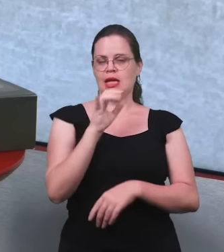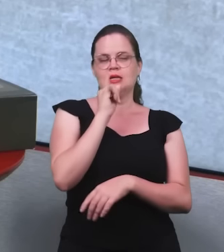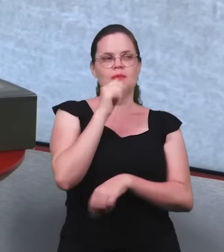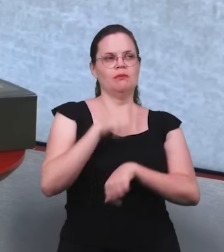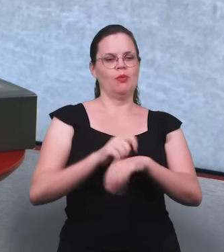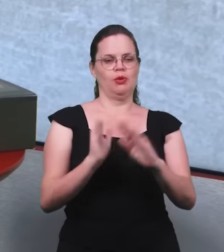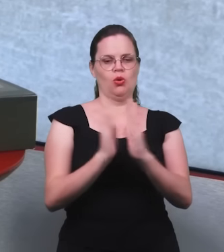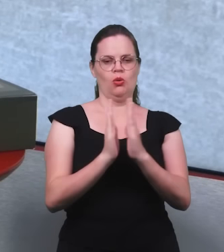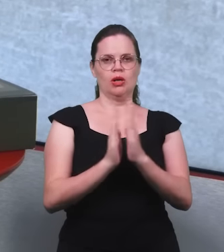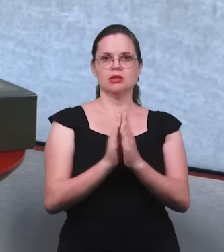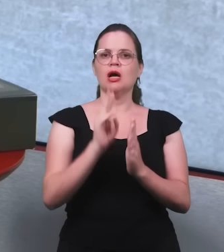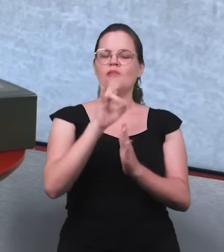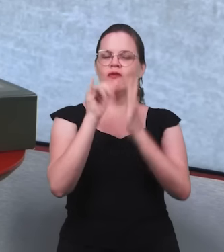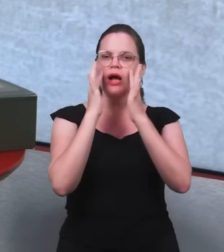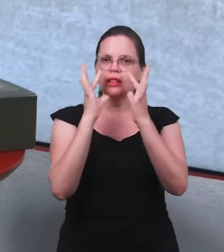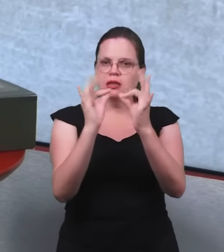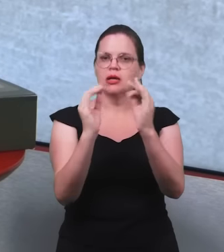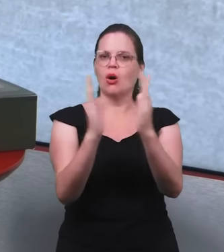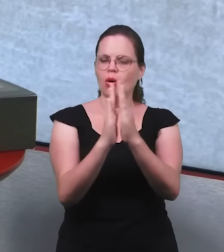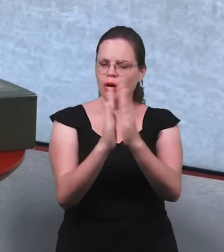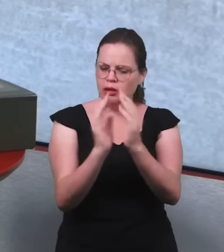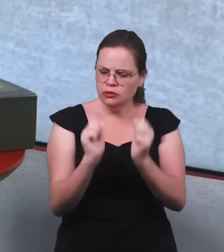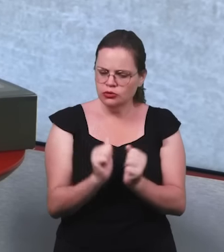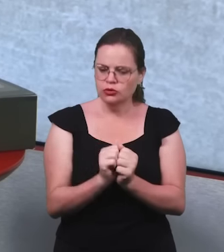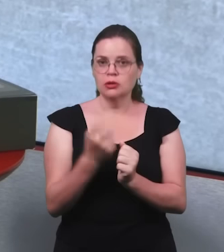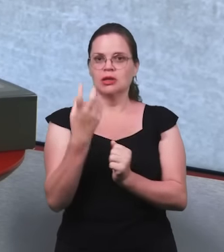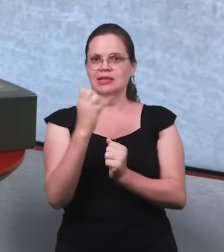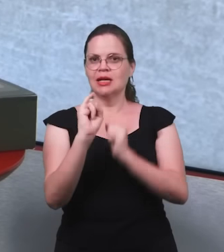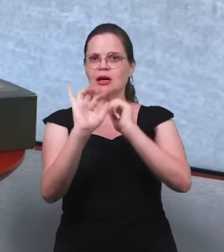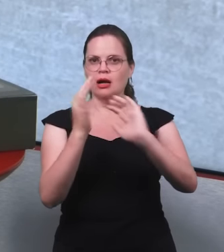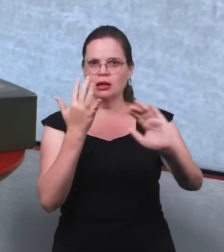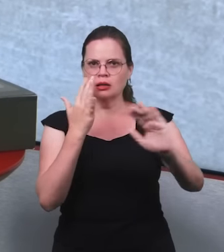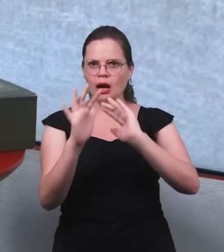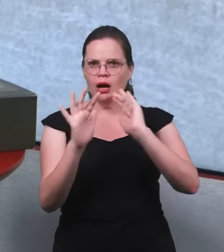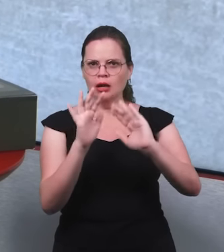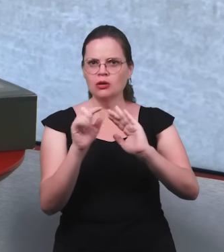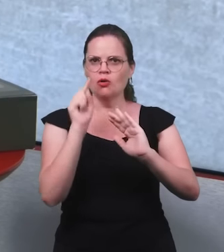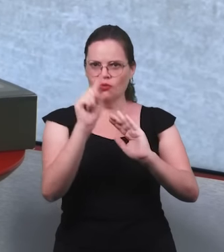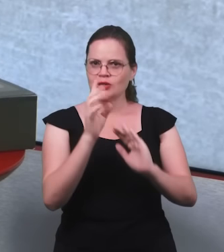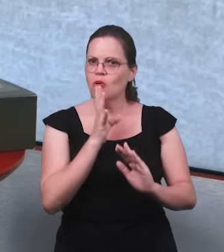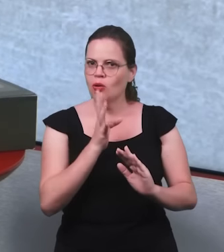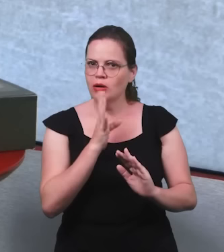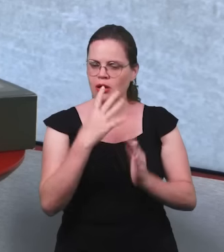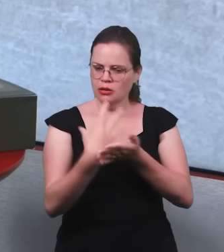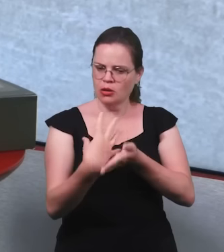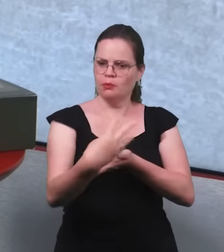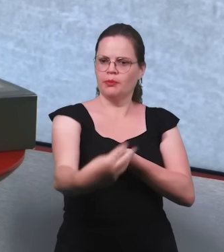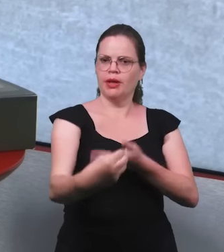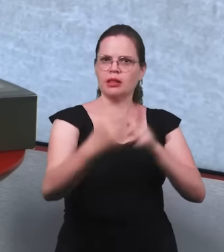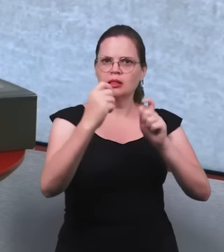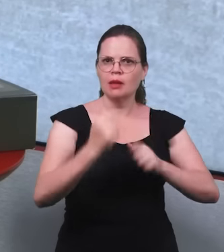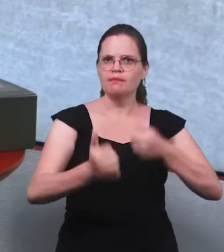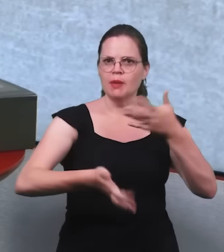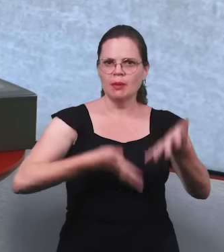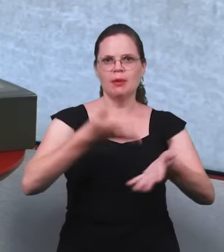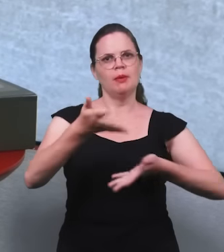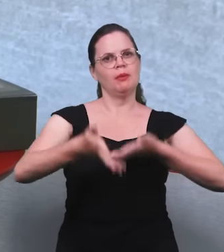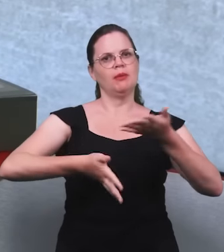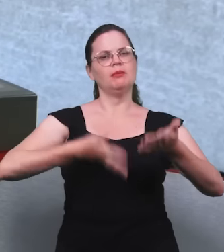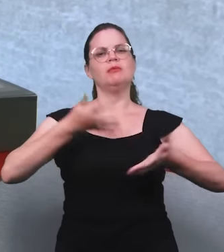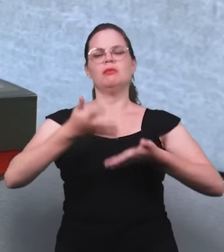orar também. A hora que estiver cantando, ele conhecendo o louvor, né, e lendo o louvor na tela, muitas vezes, ele vai poder